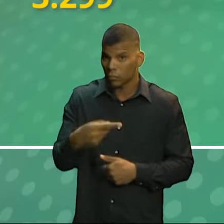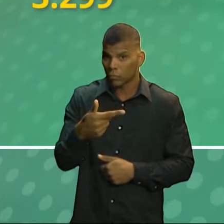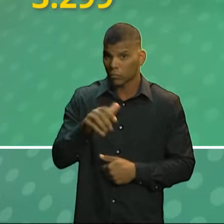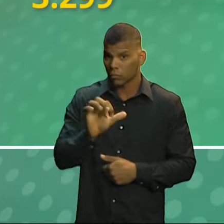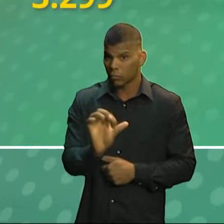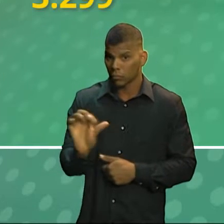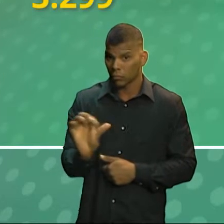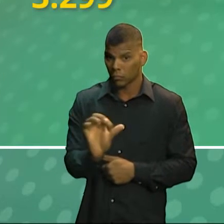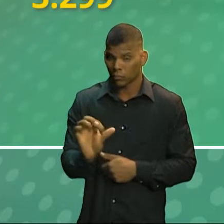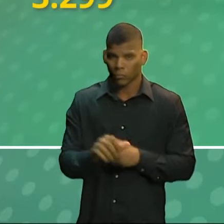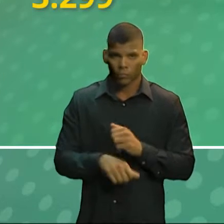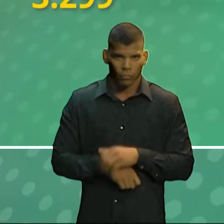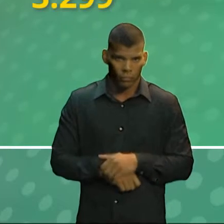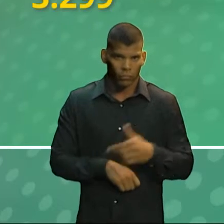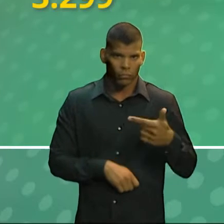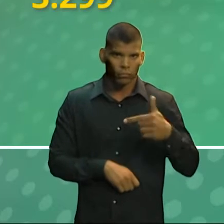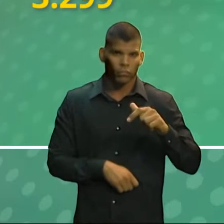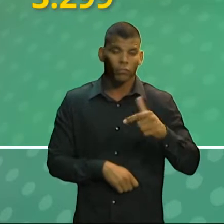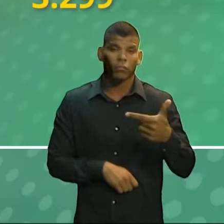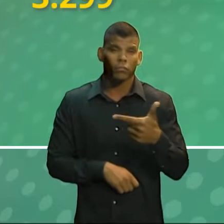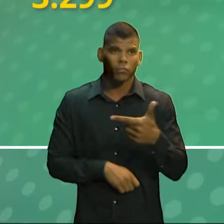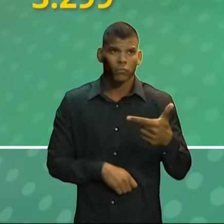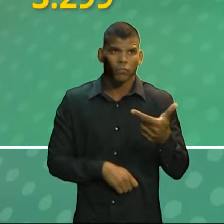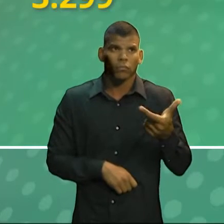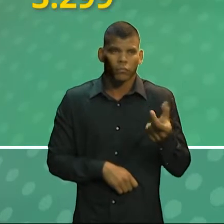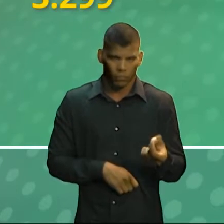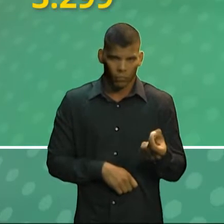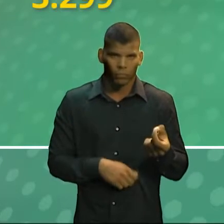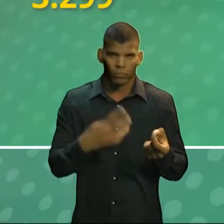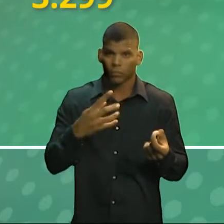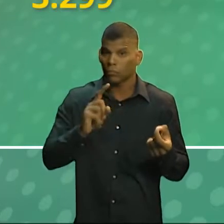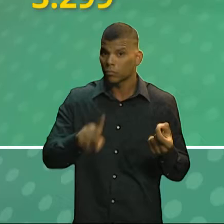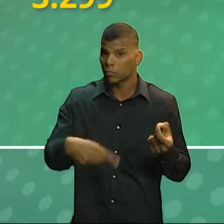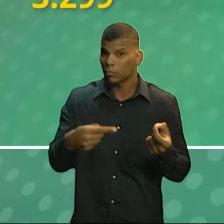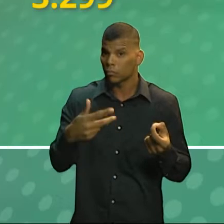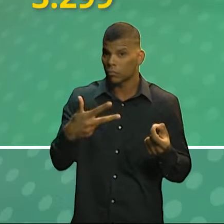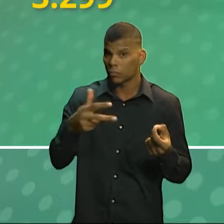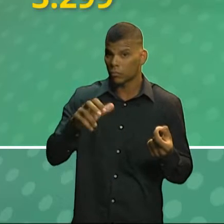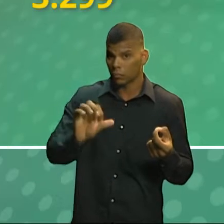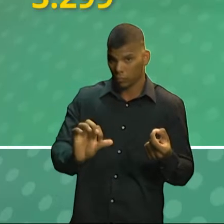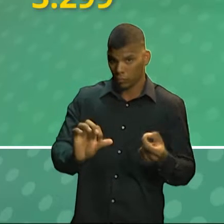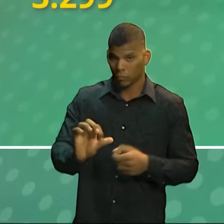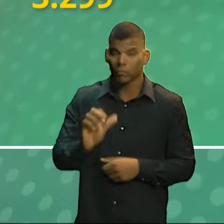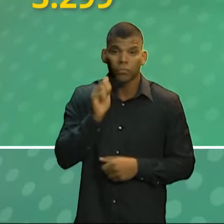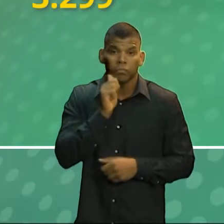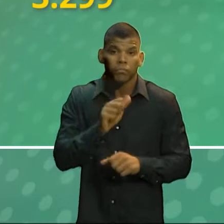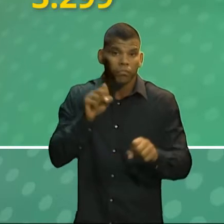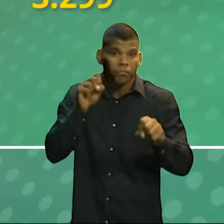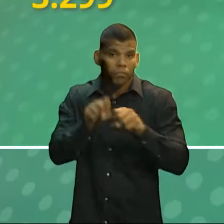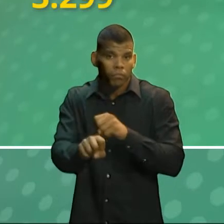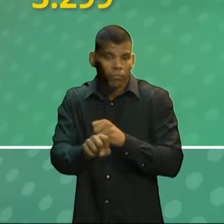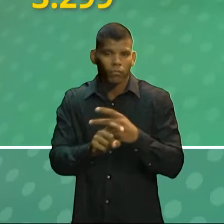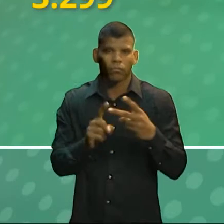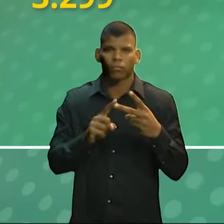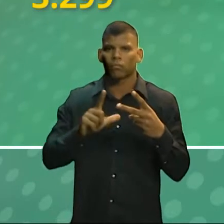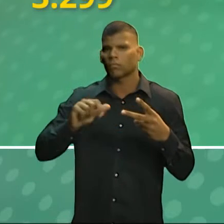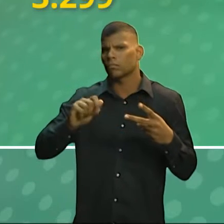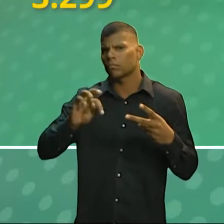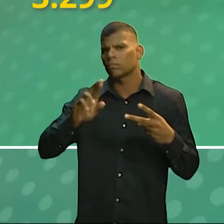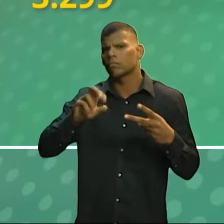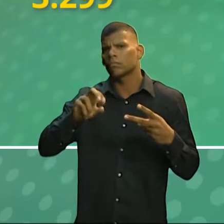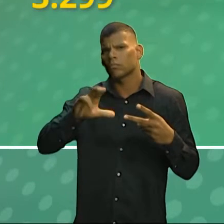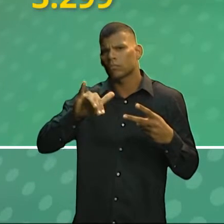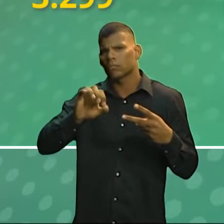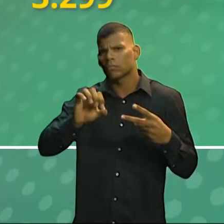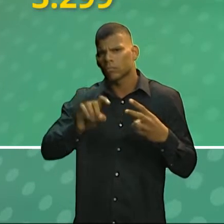3.299. Em 2020, 4.039. Feminicídios, latrocínios e lesões corporais,